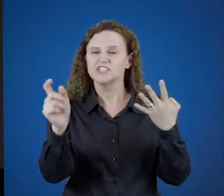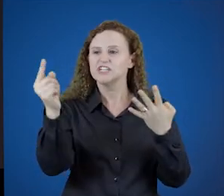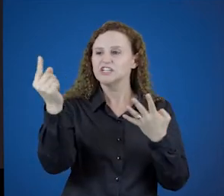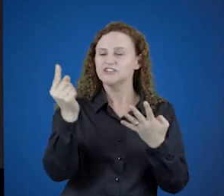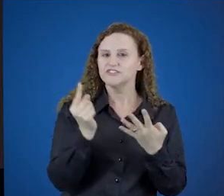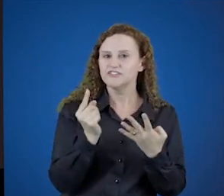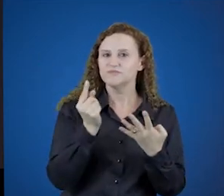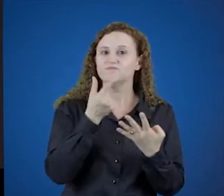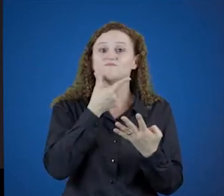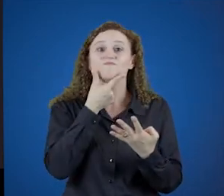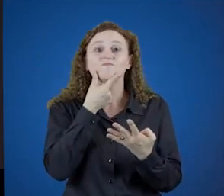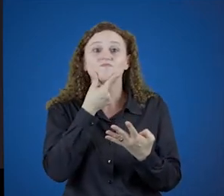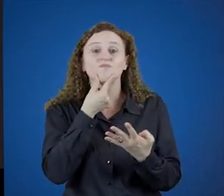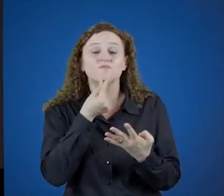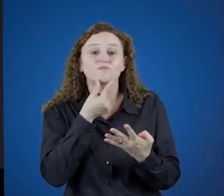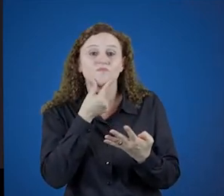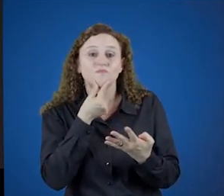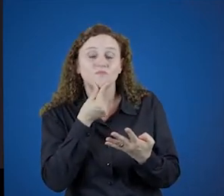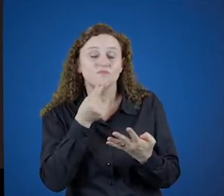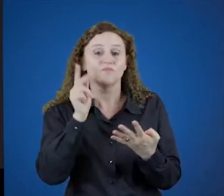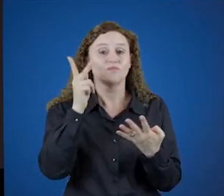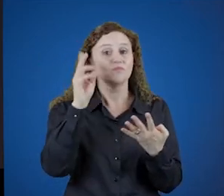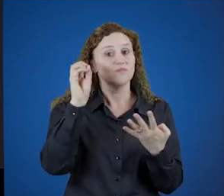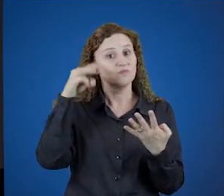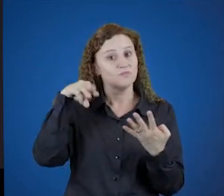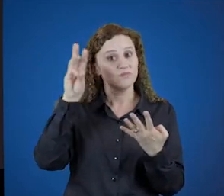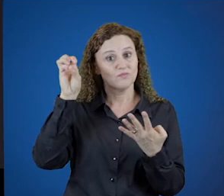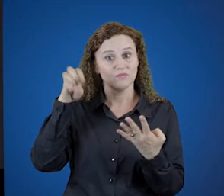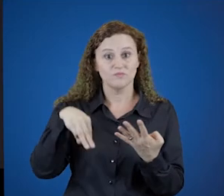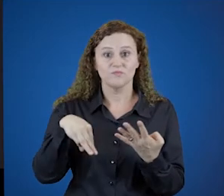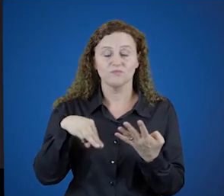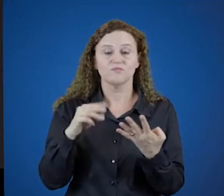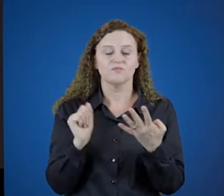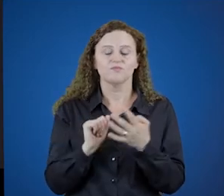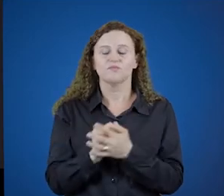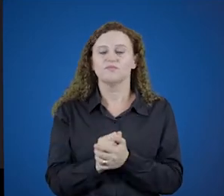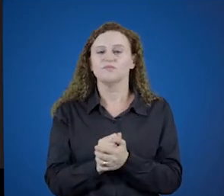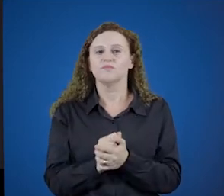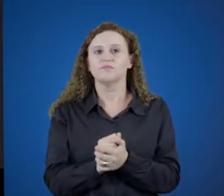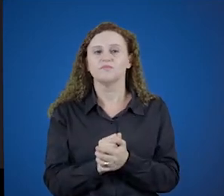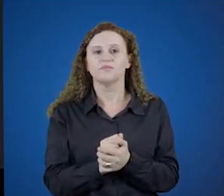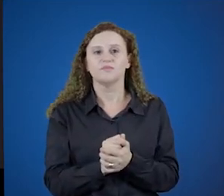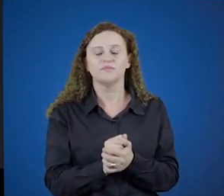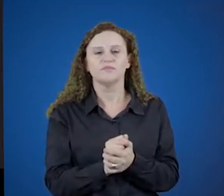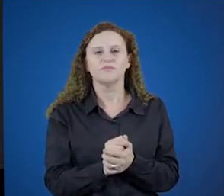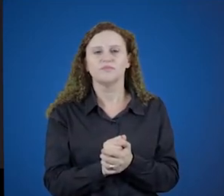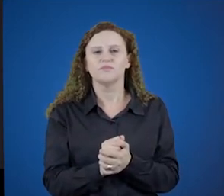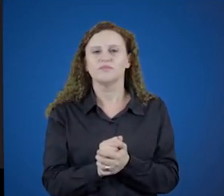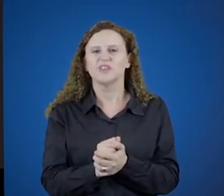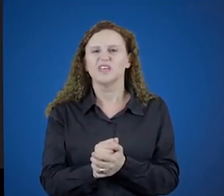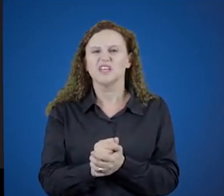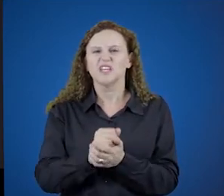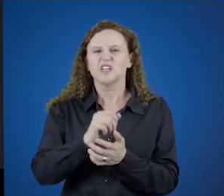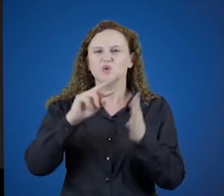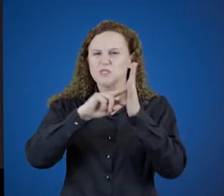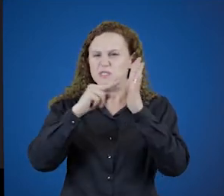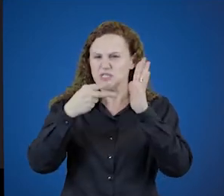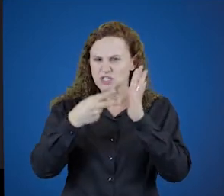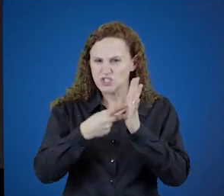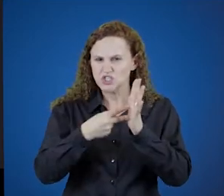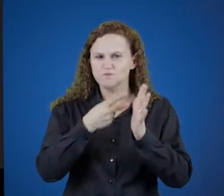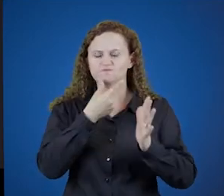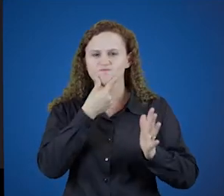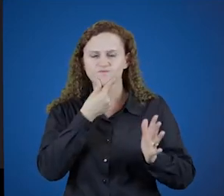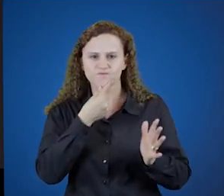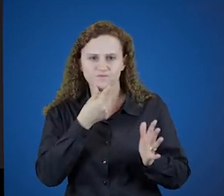vir significa homem trataremos disso também outro momento homem no sentido de